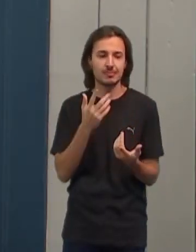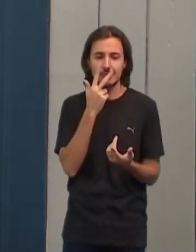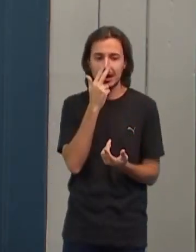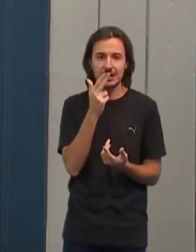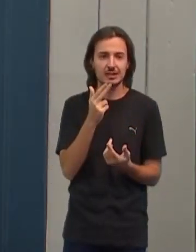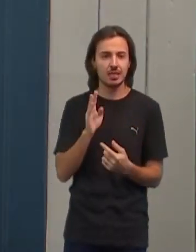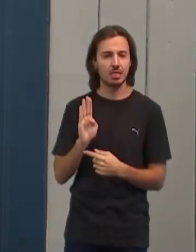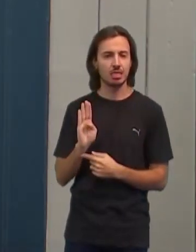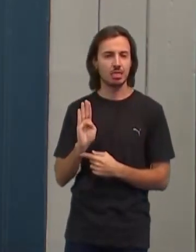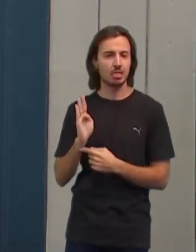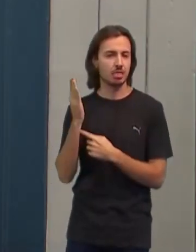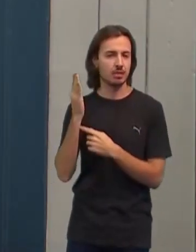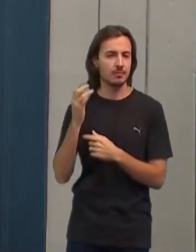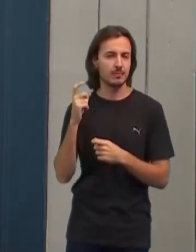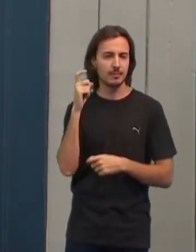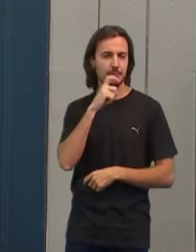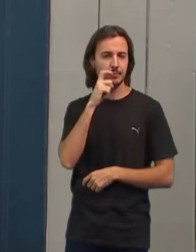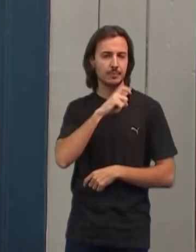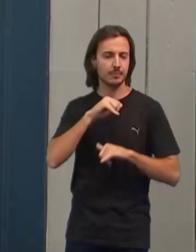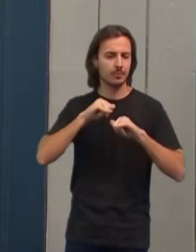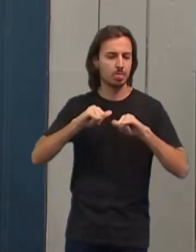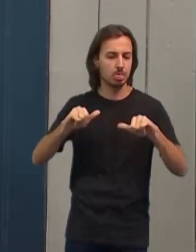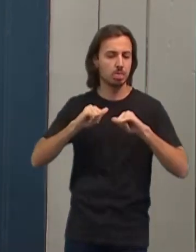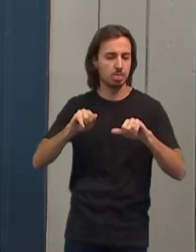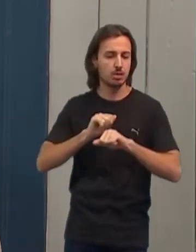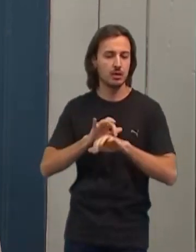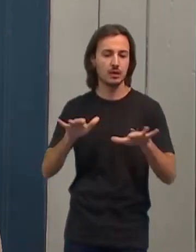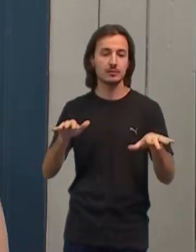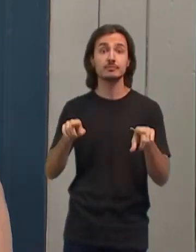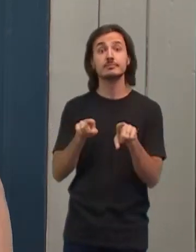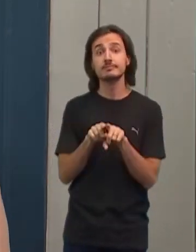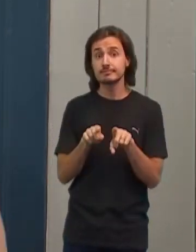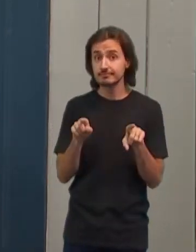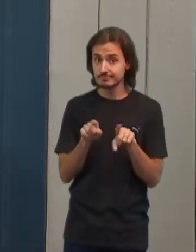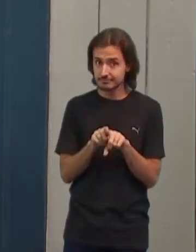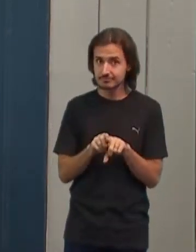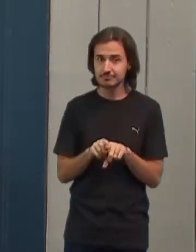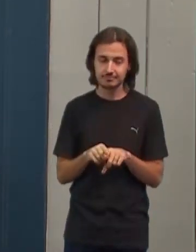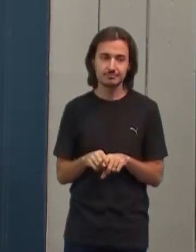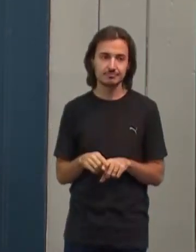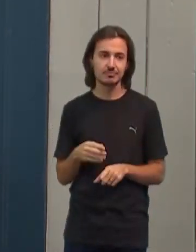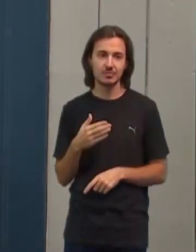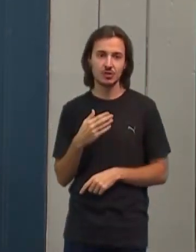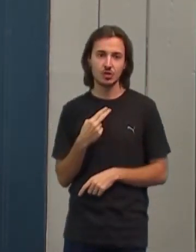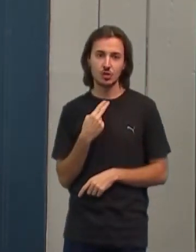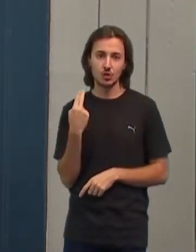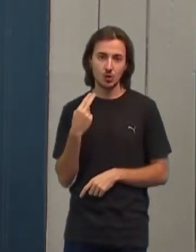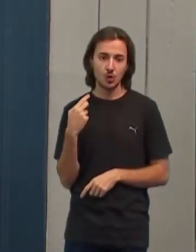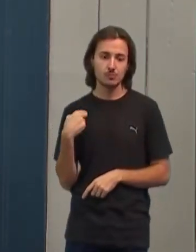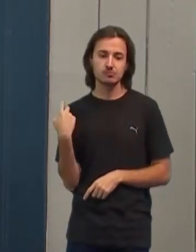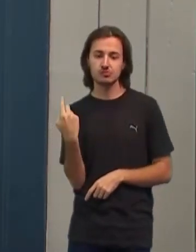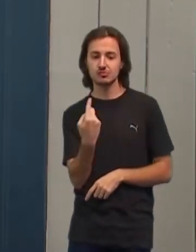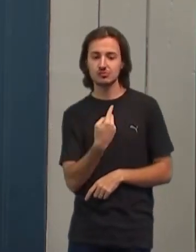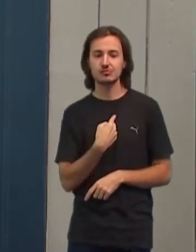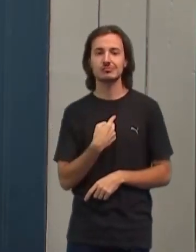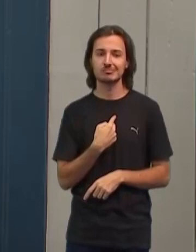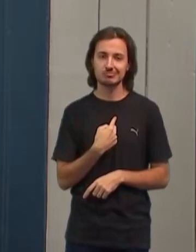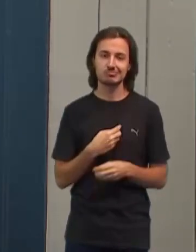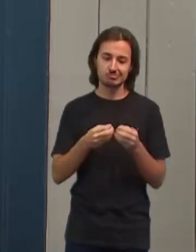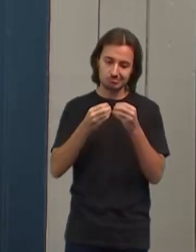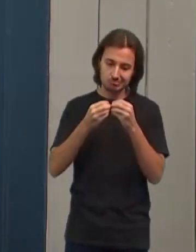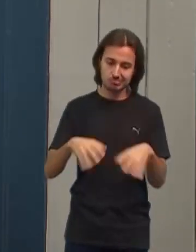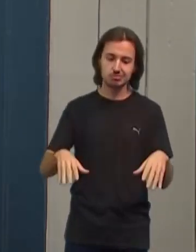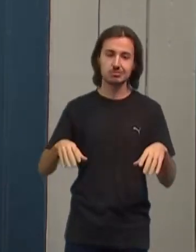e busca comprometer nossos nomes como sócios de se ela for aprovada. Chamo